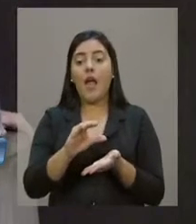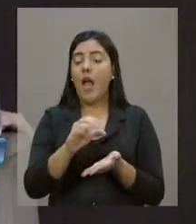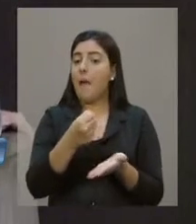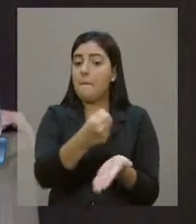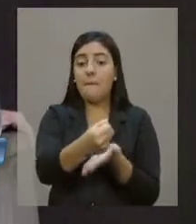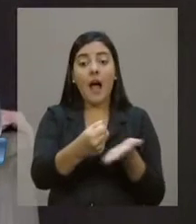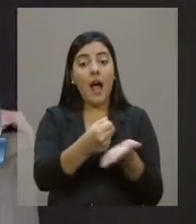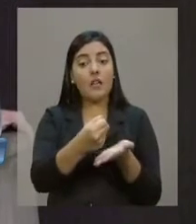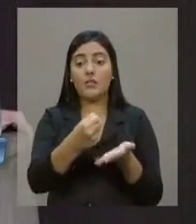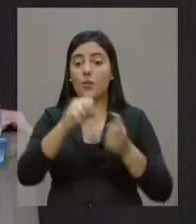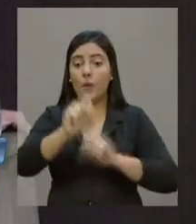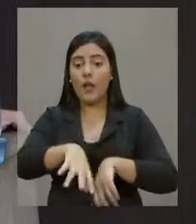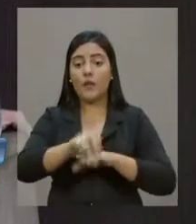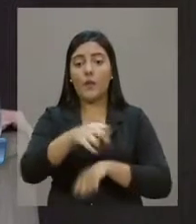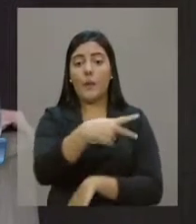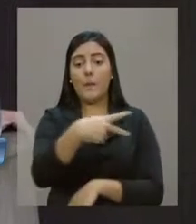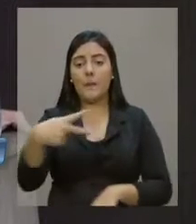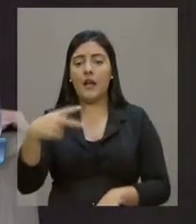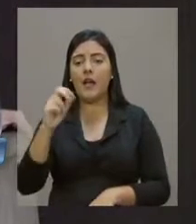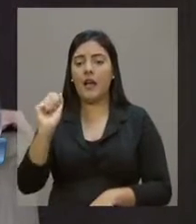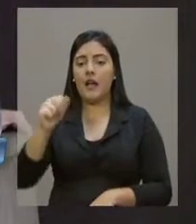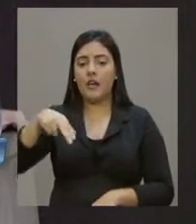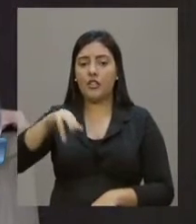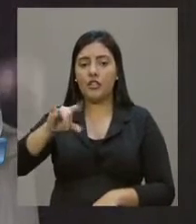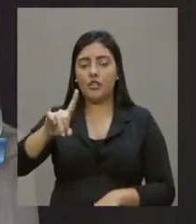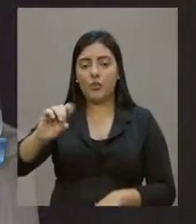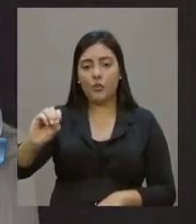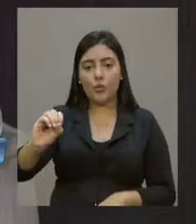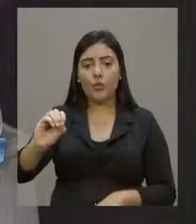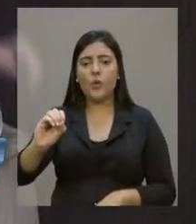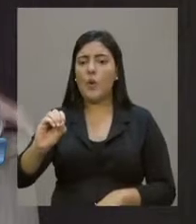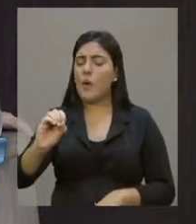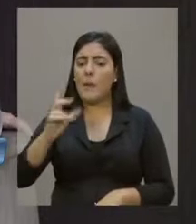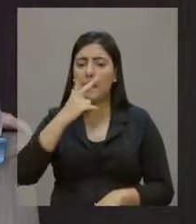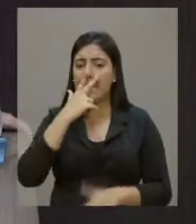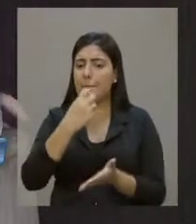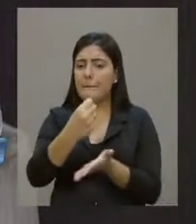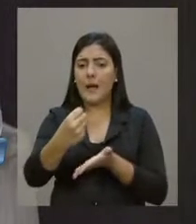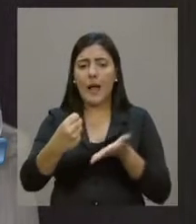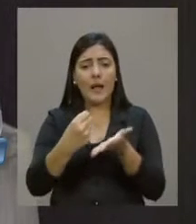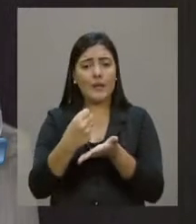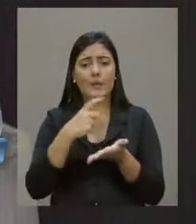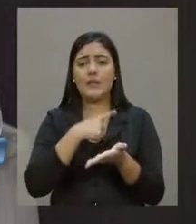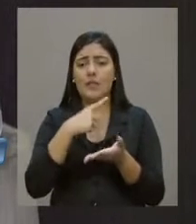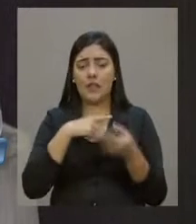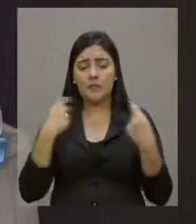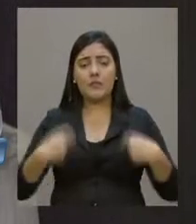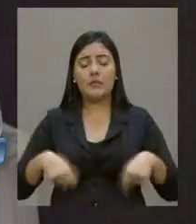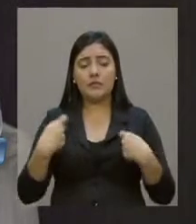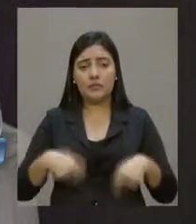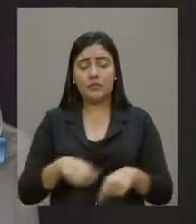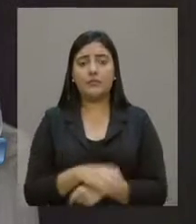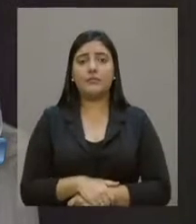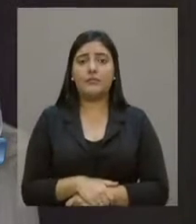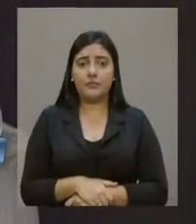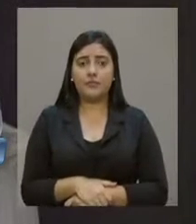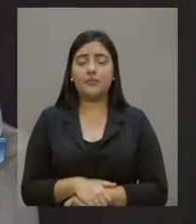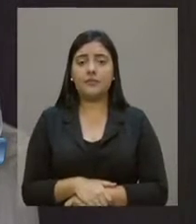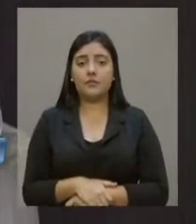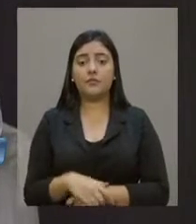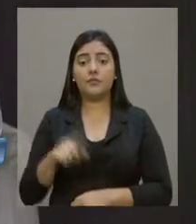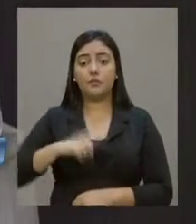aqui o presidente Anísio da APEOC. Desde a educação básica. Desde a educação básica.